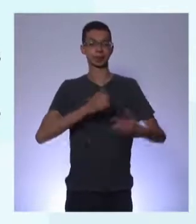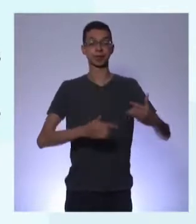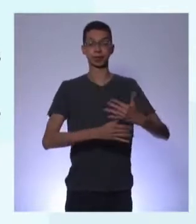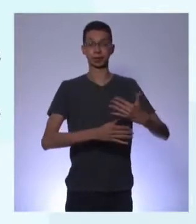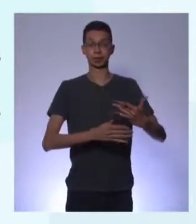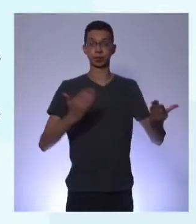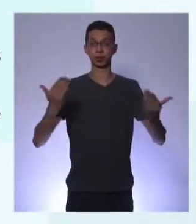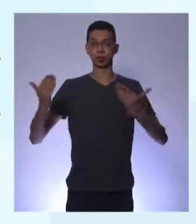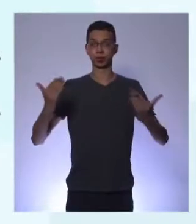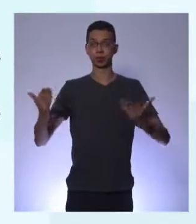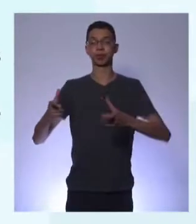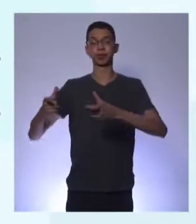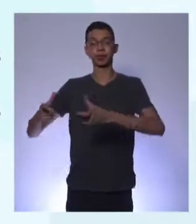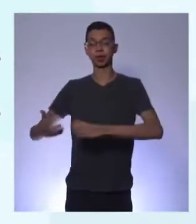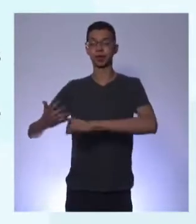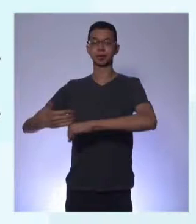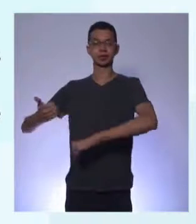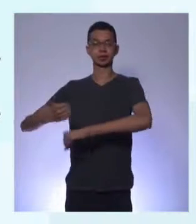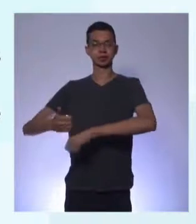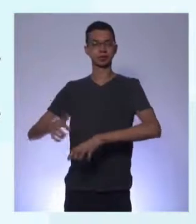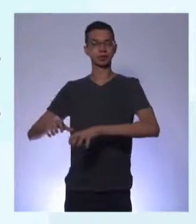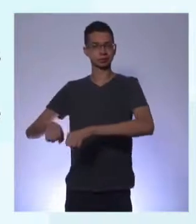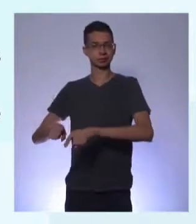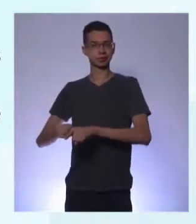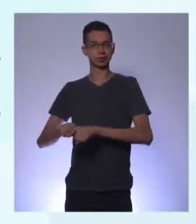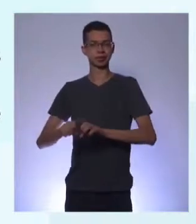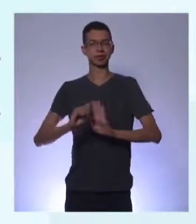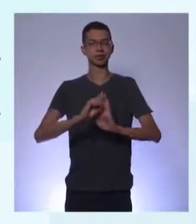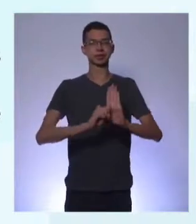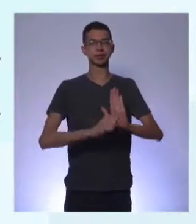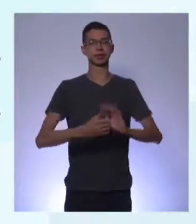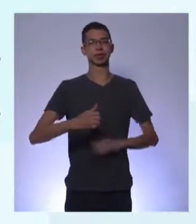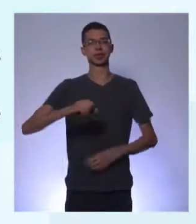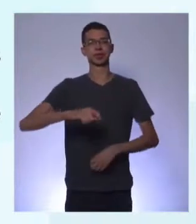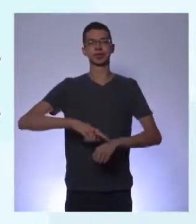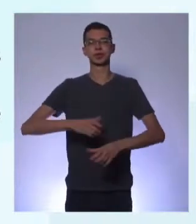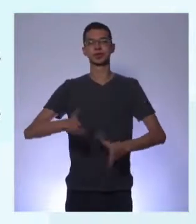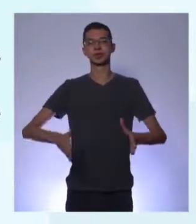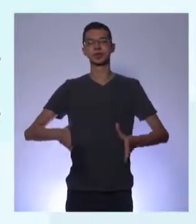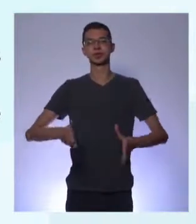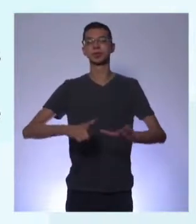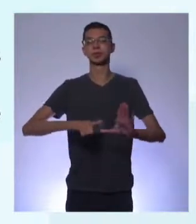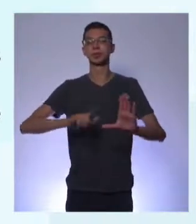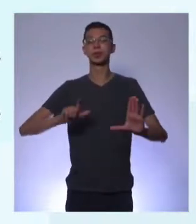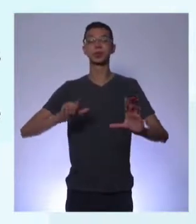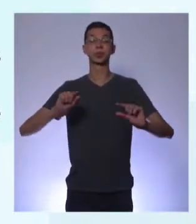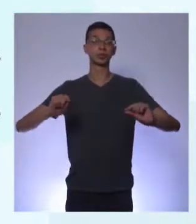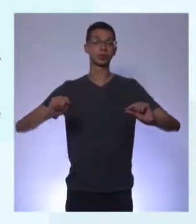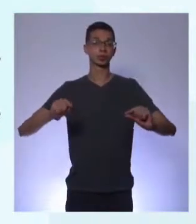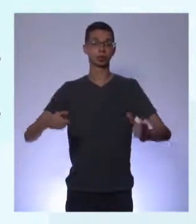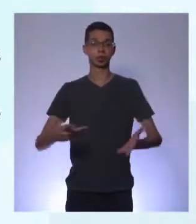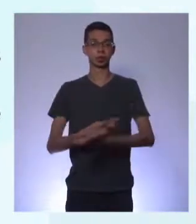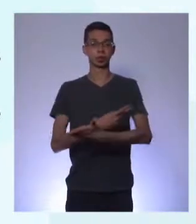metrópole e colônias, aí no século XIX, no período das independências, elas estão se